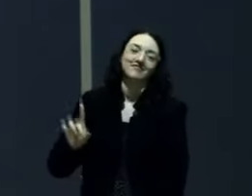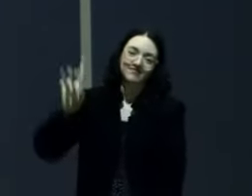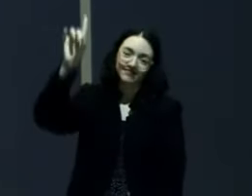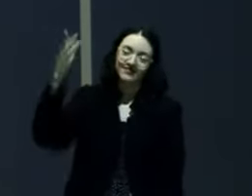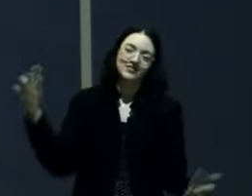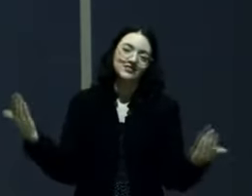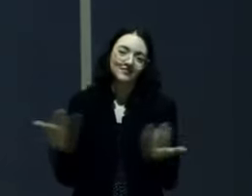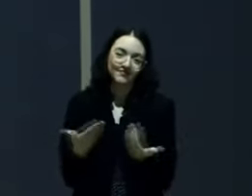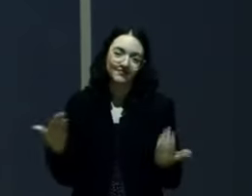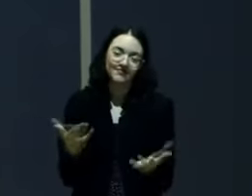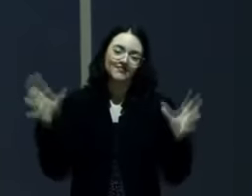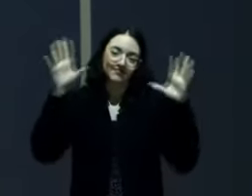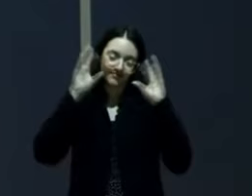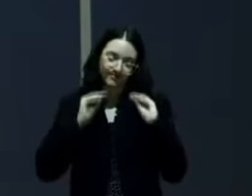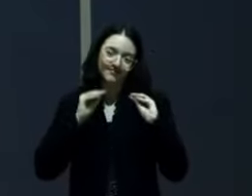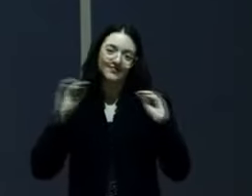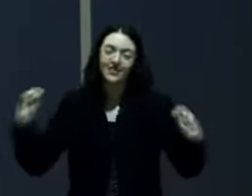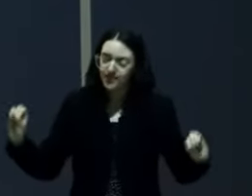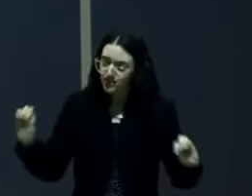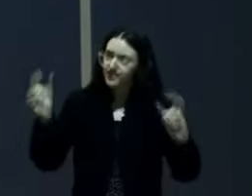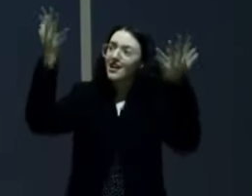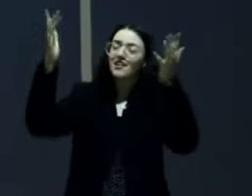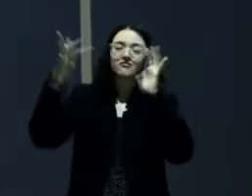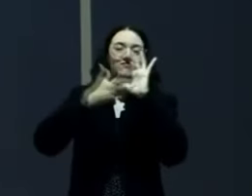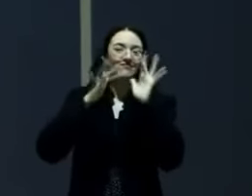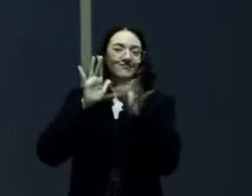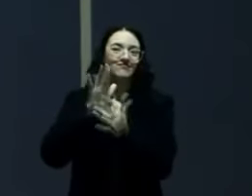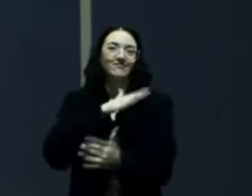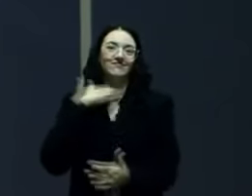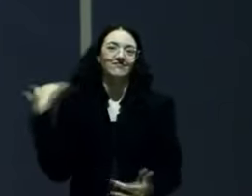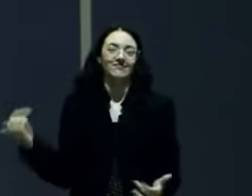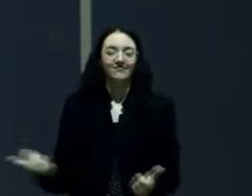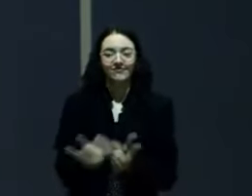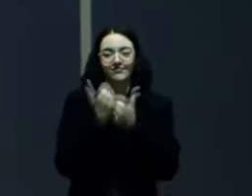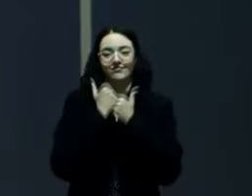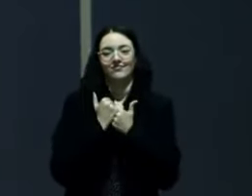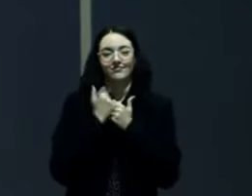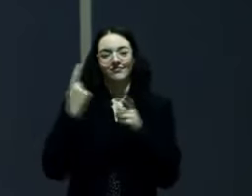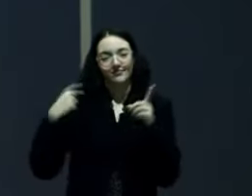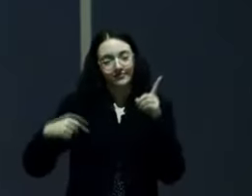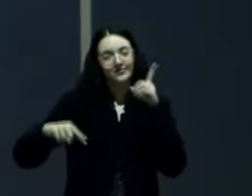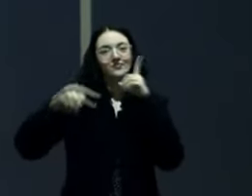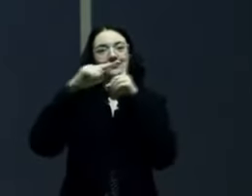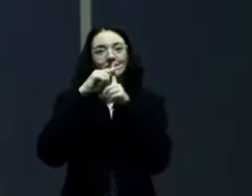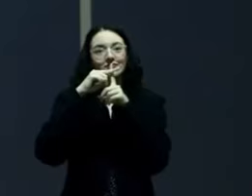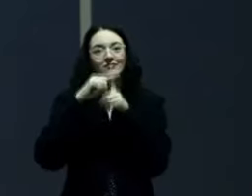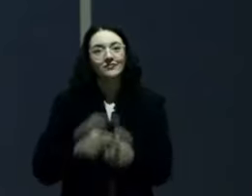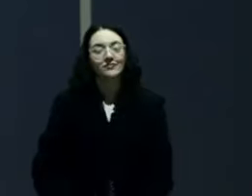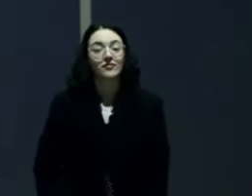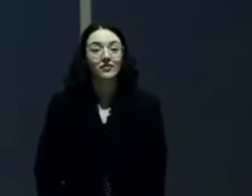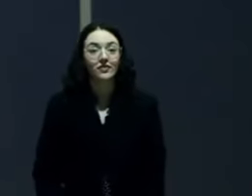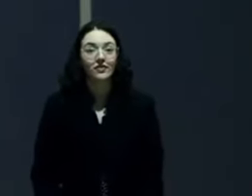noite. Eu vim aqui celebrar. Eu tenho motivo para celebrar, como aqui o pastor